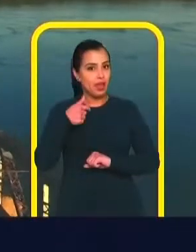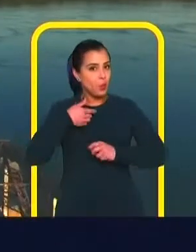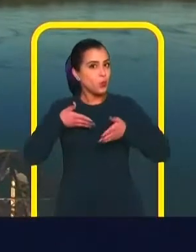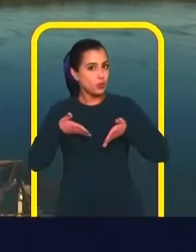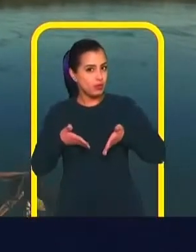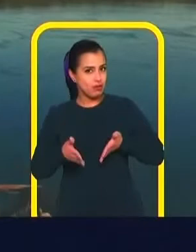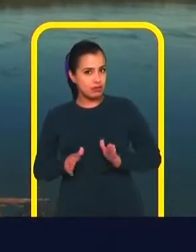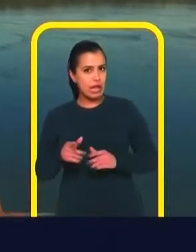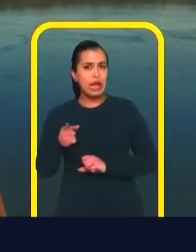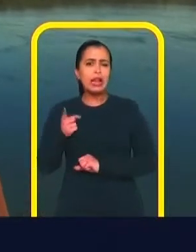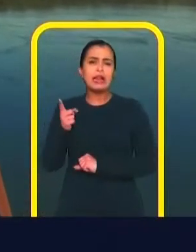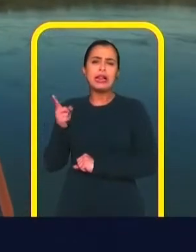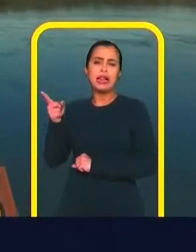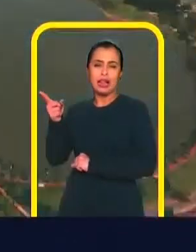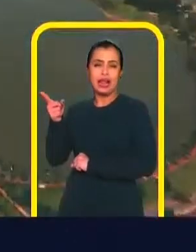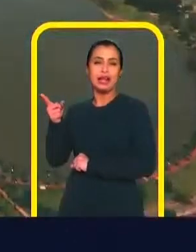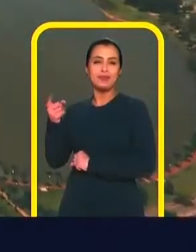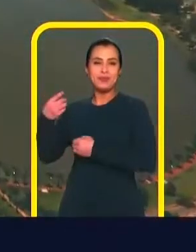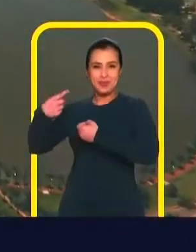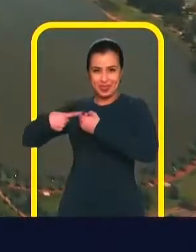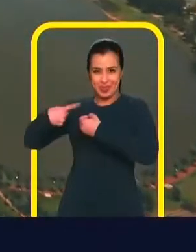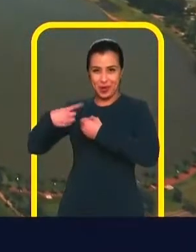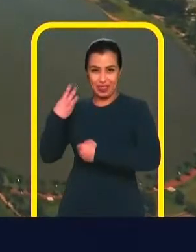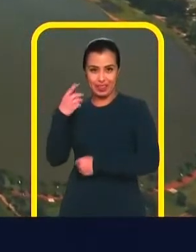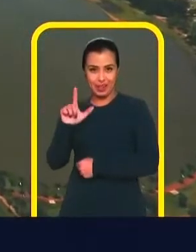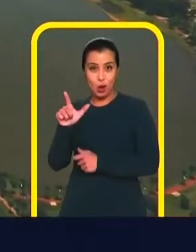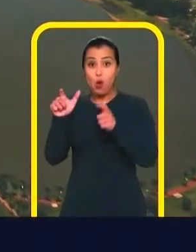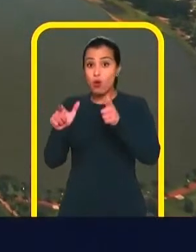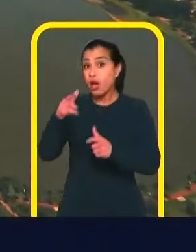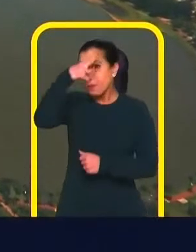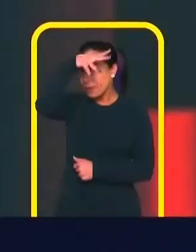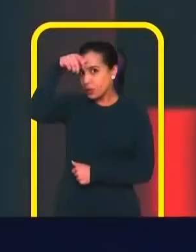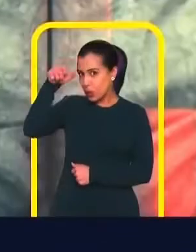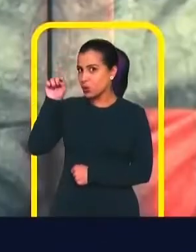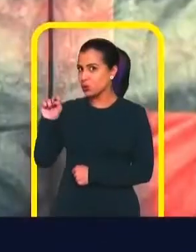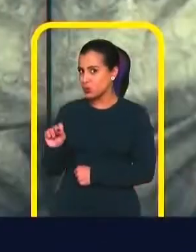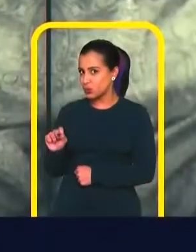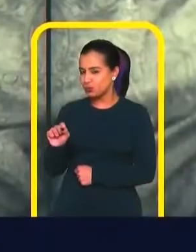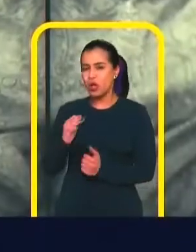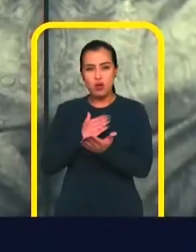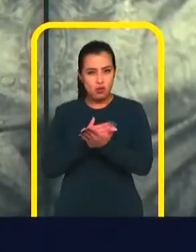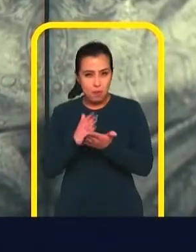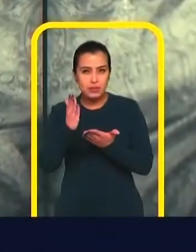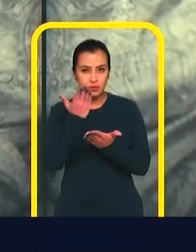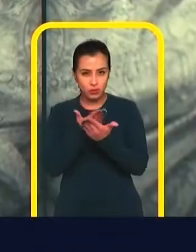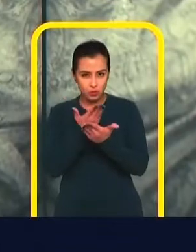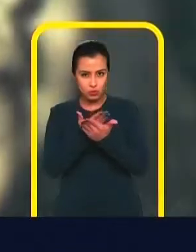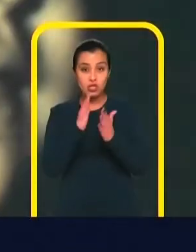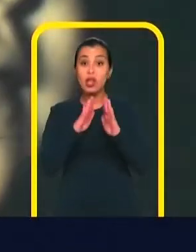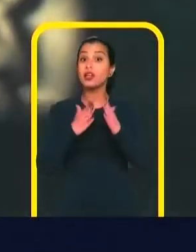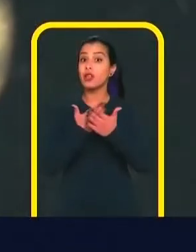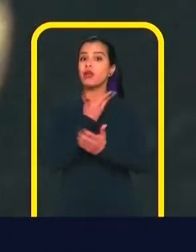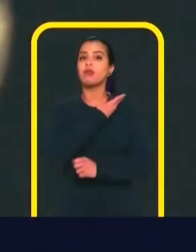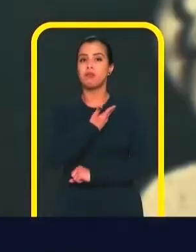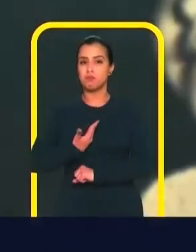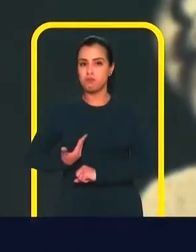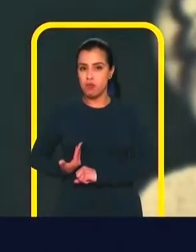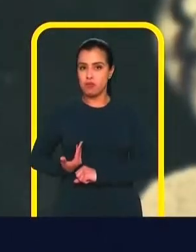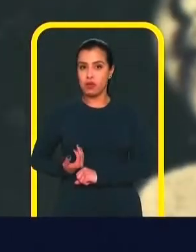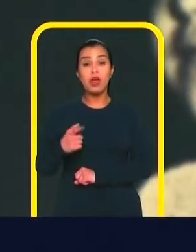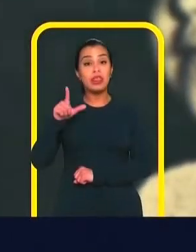Eu nasci no interior do interior do Brasil. Sou de Três Lagoas, no Mato Grosso do Sul. Comecei meus estudos em escola pública e